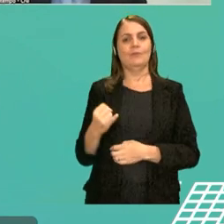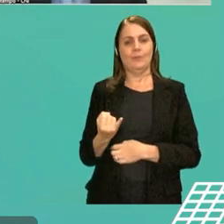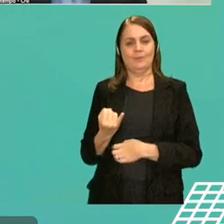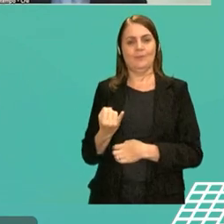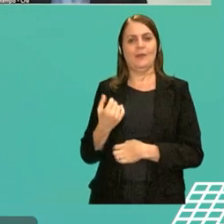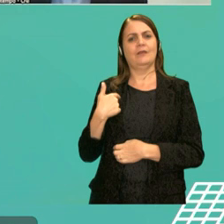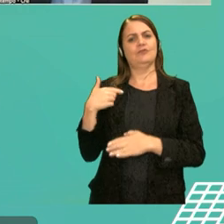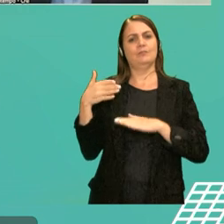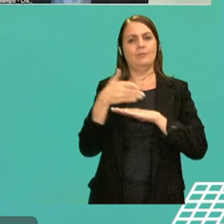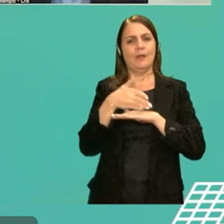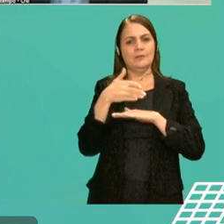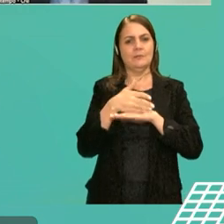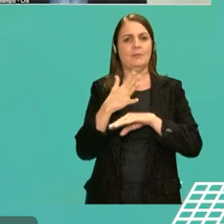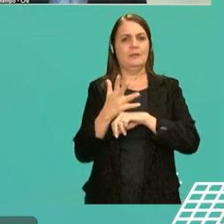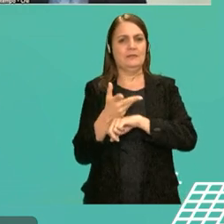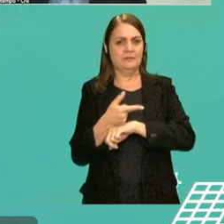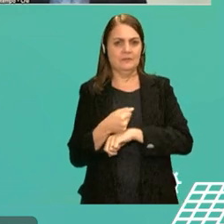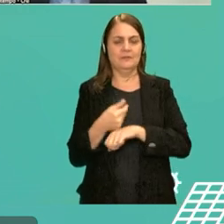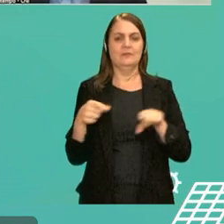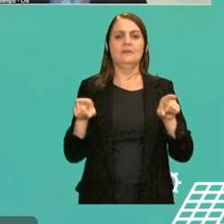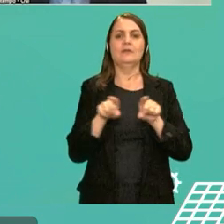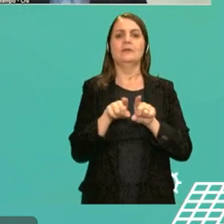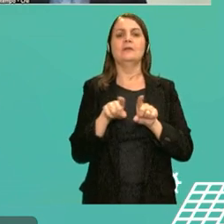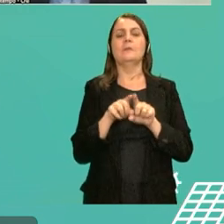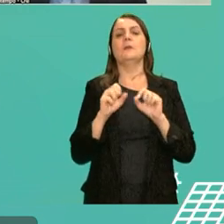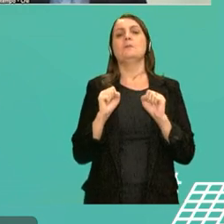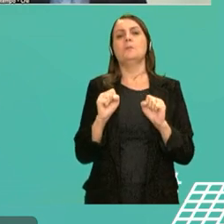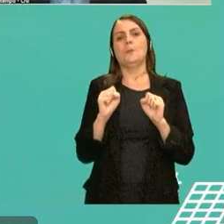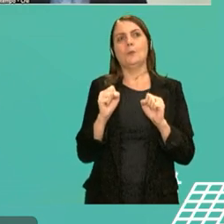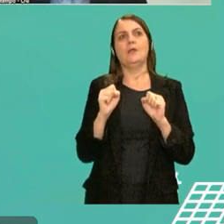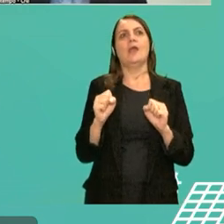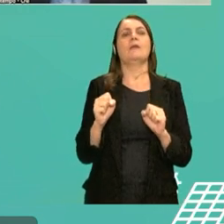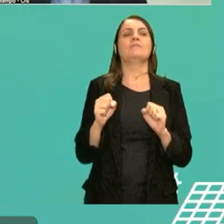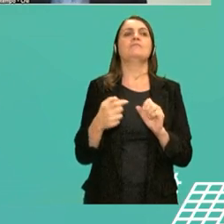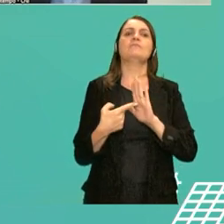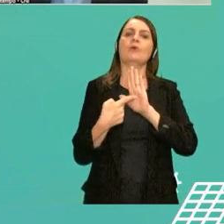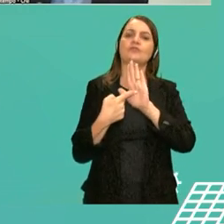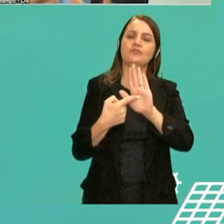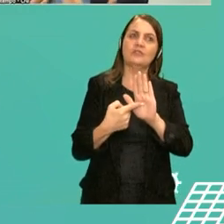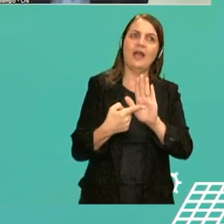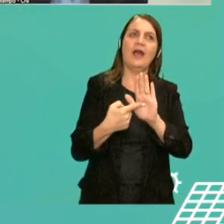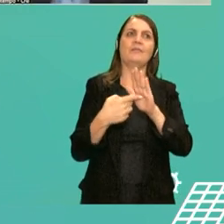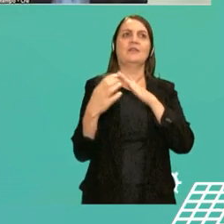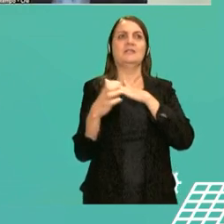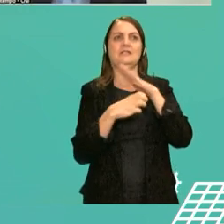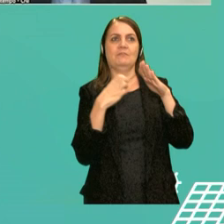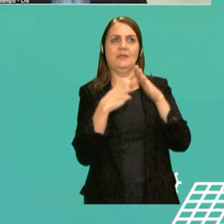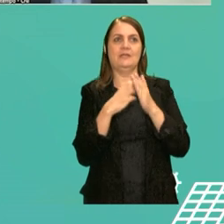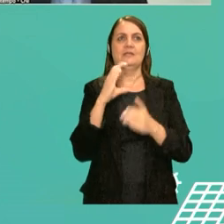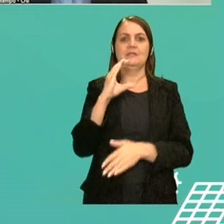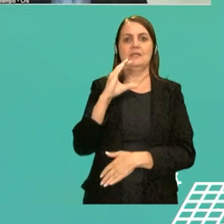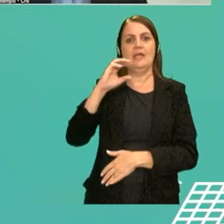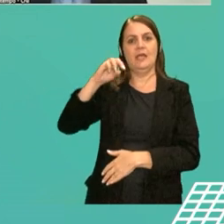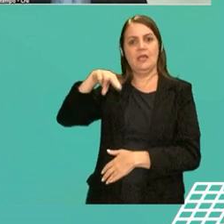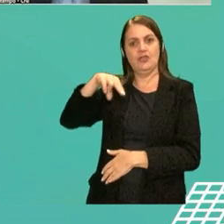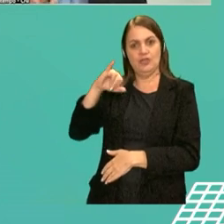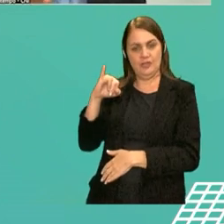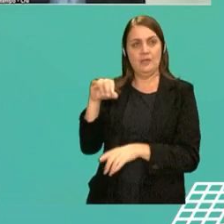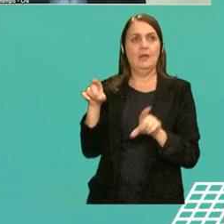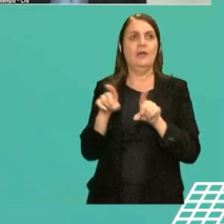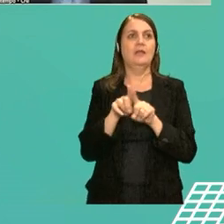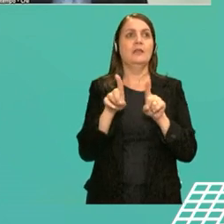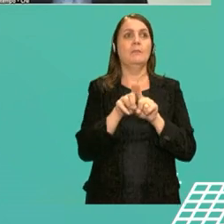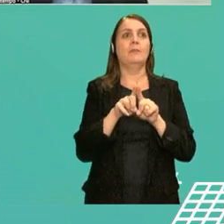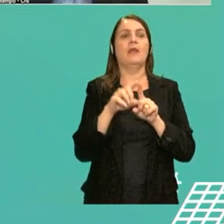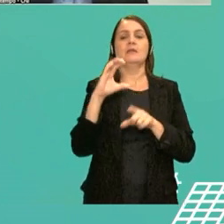estar aqui, né, e poder dar publicidade às ações da CNI, dar publicidade à estratégia de baixo carbono com